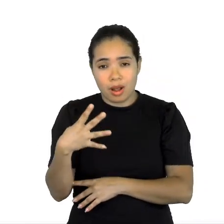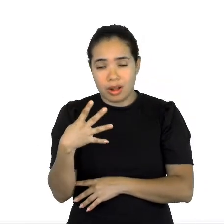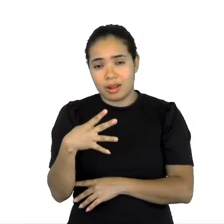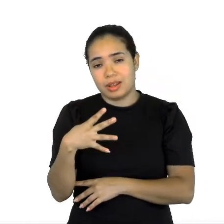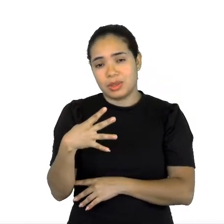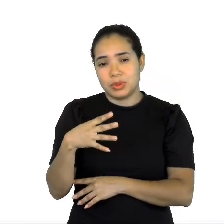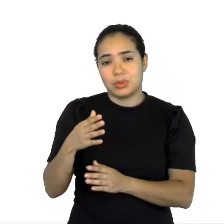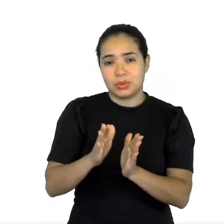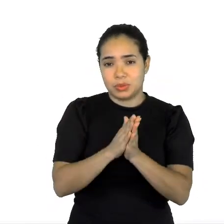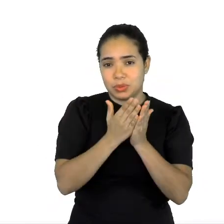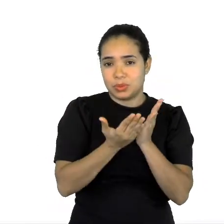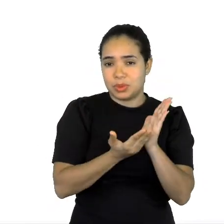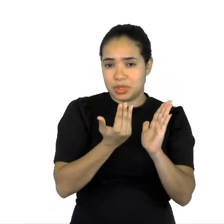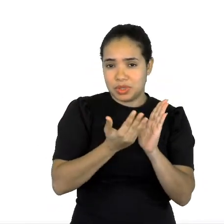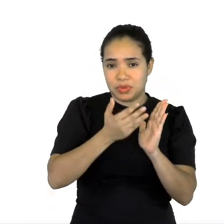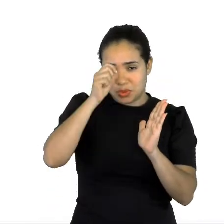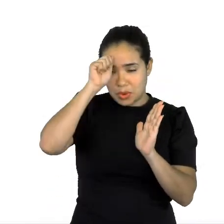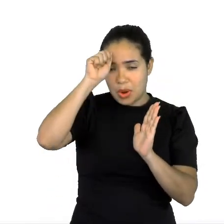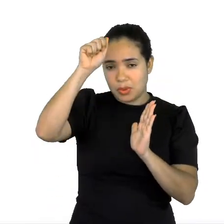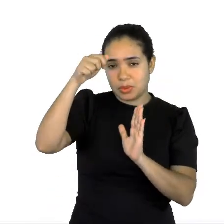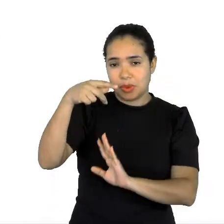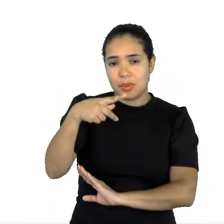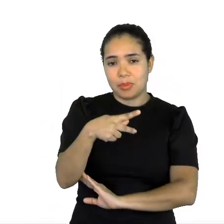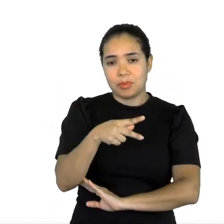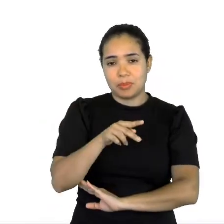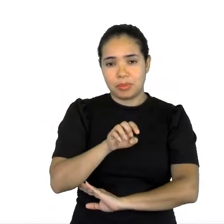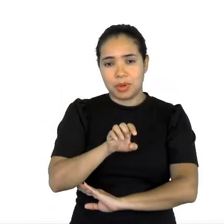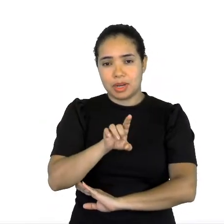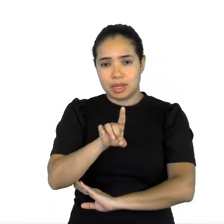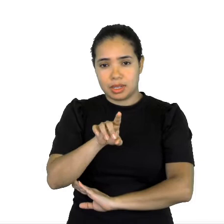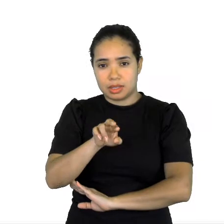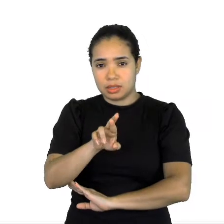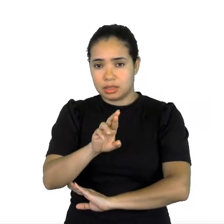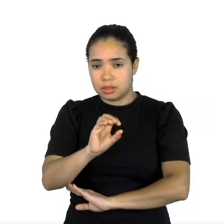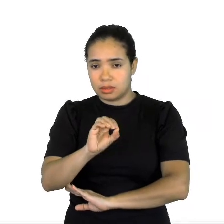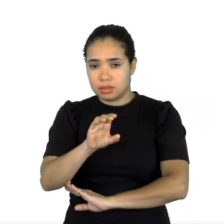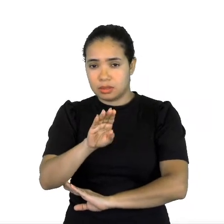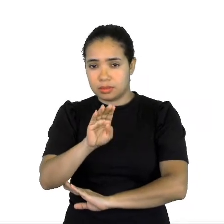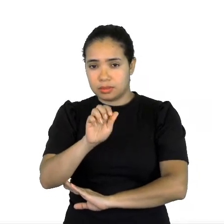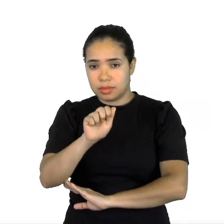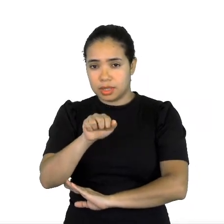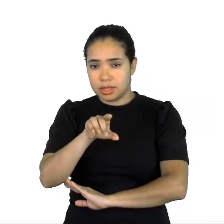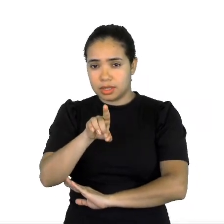Pedro Bandeira, tá? Ele é o quarto livro da série. Quais são os